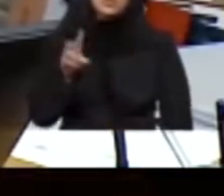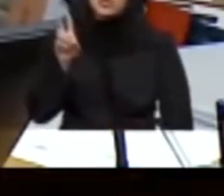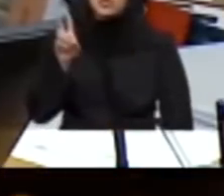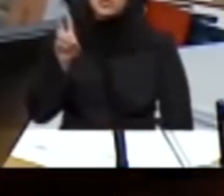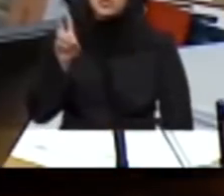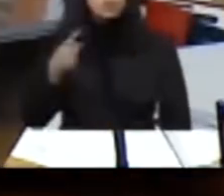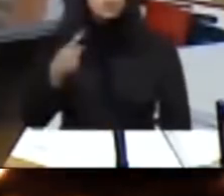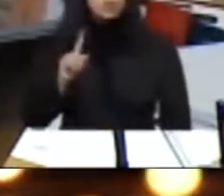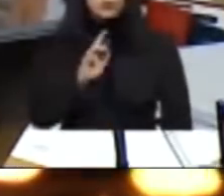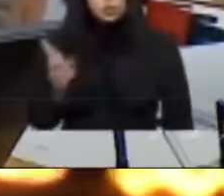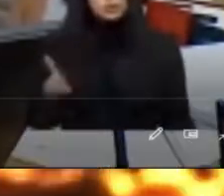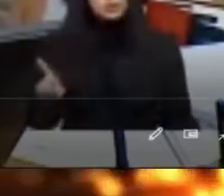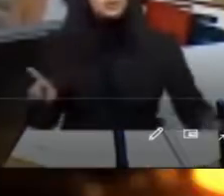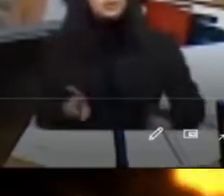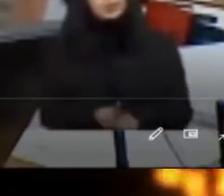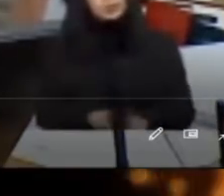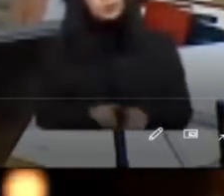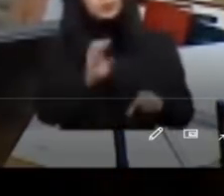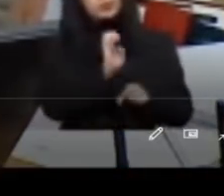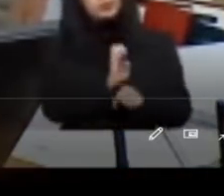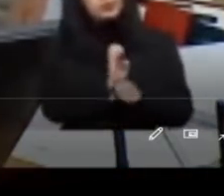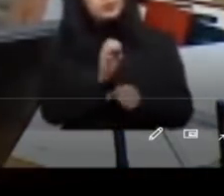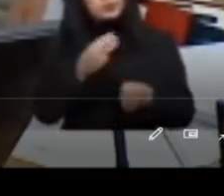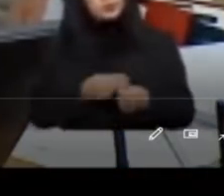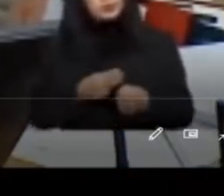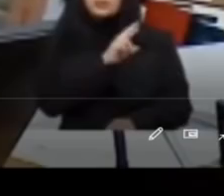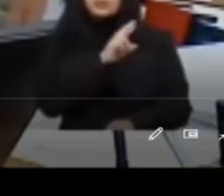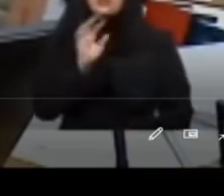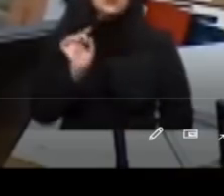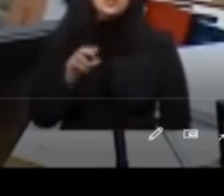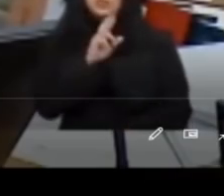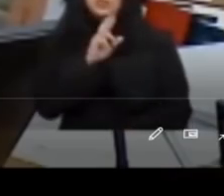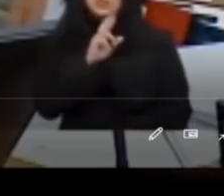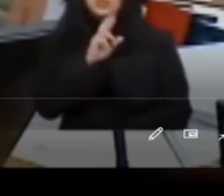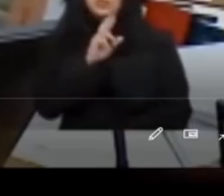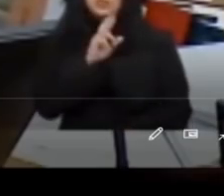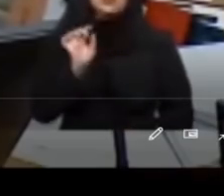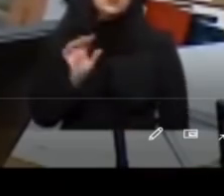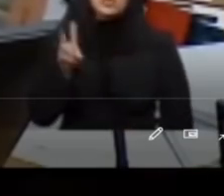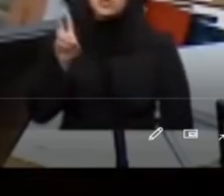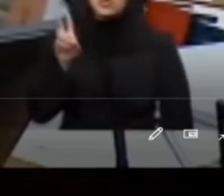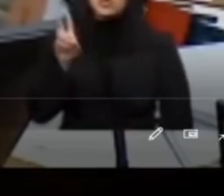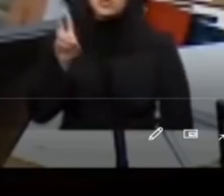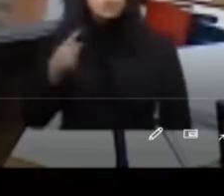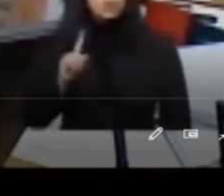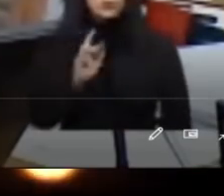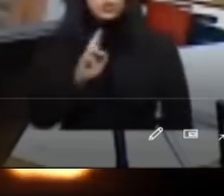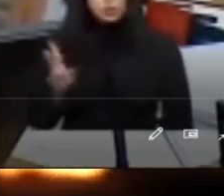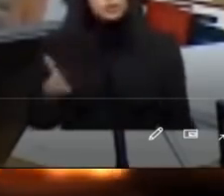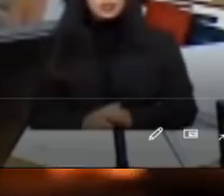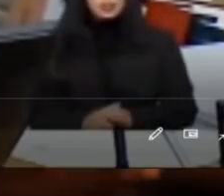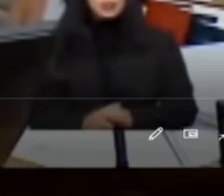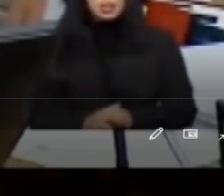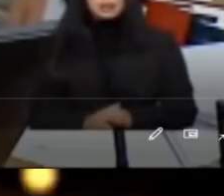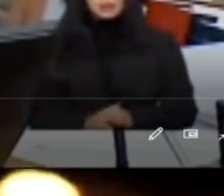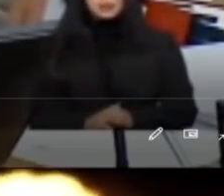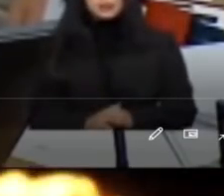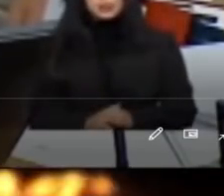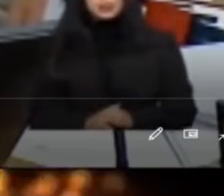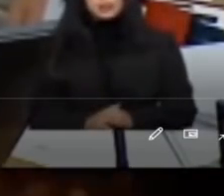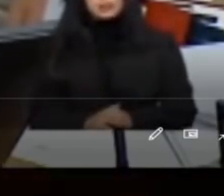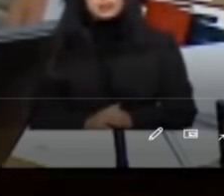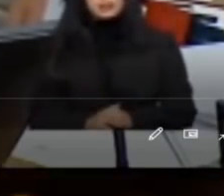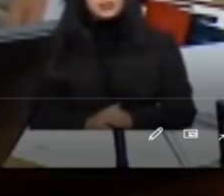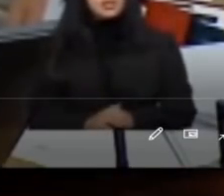eram bem dos estados e viram só pedir para vocês olha só dos status